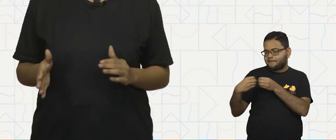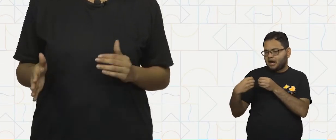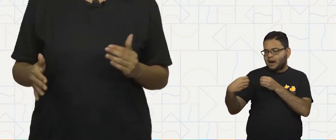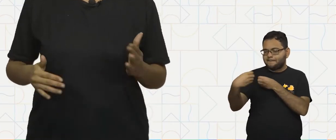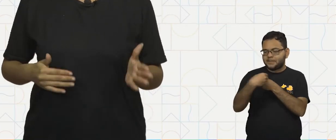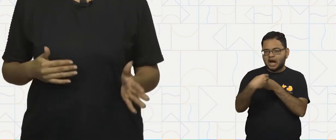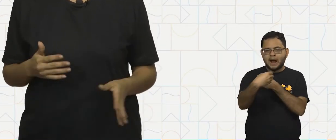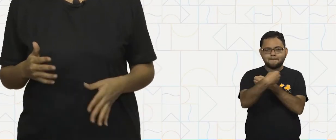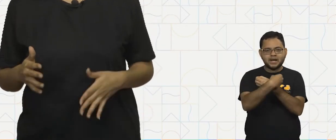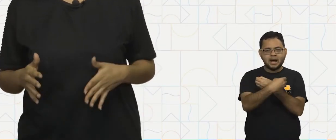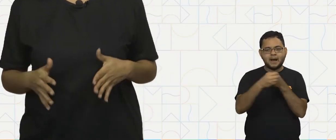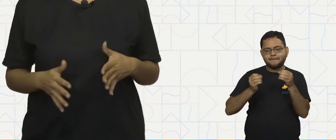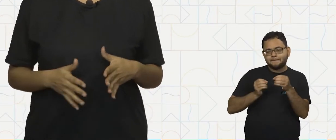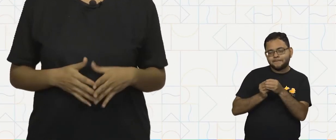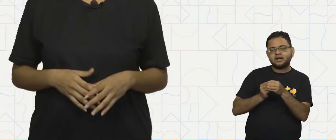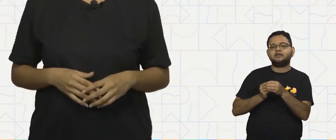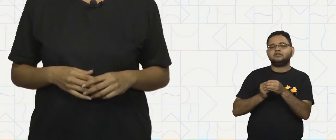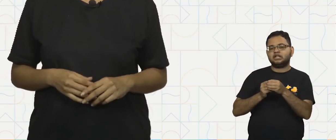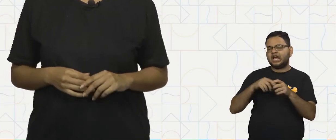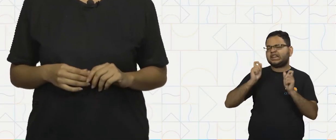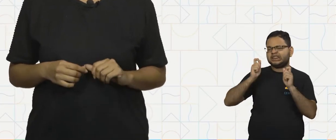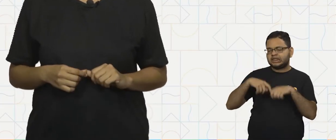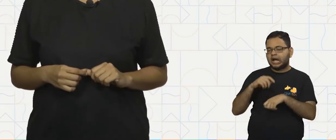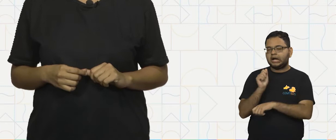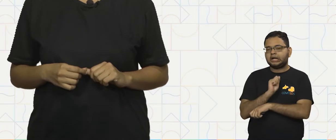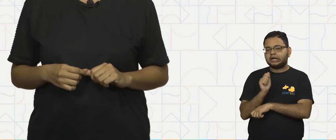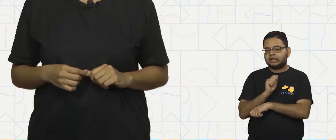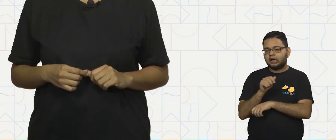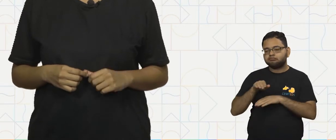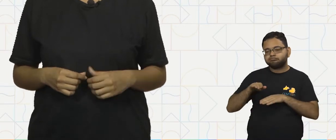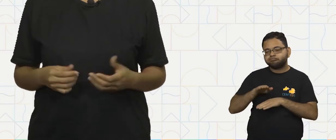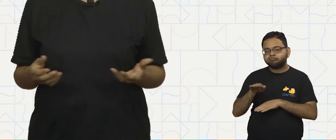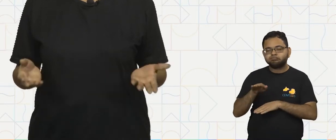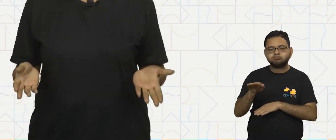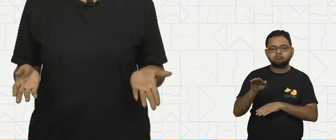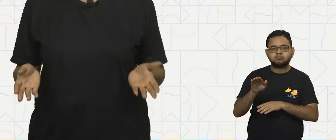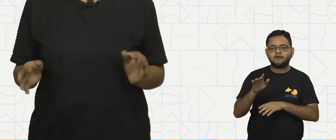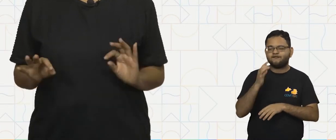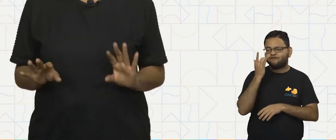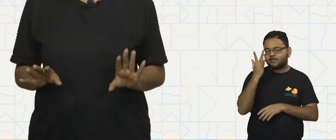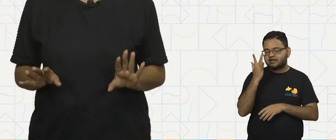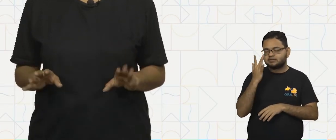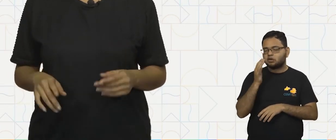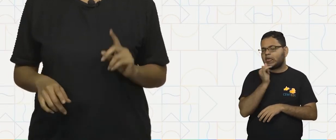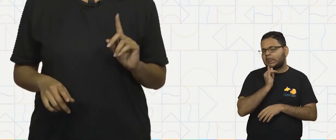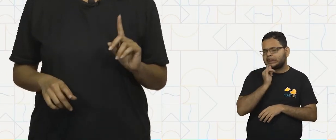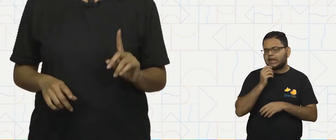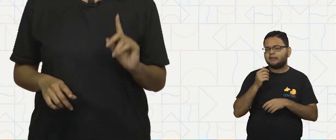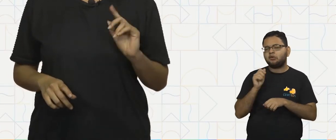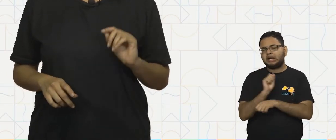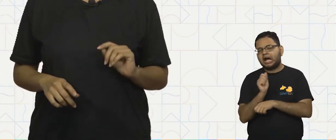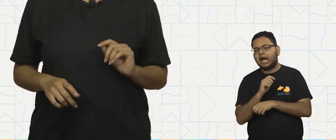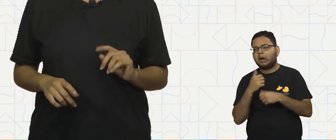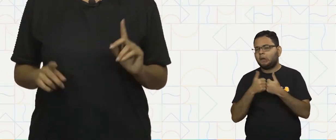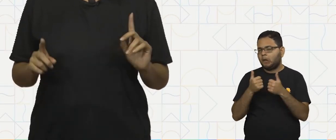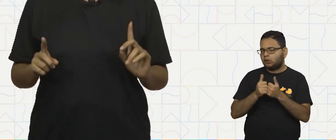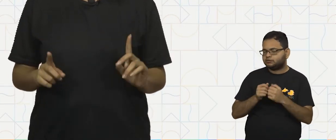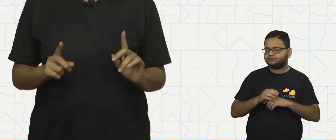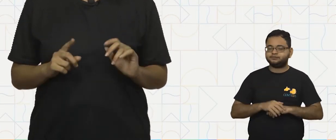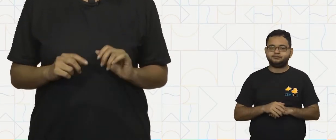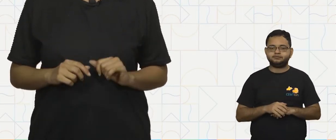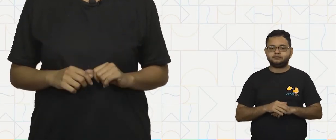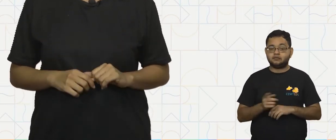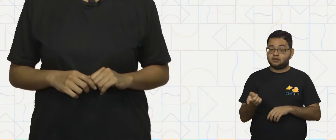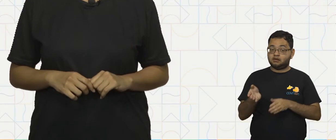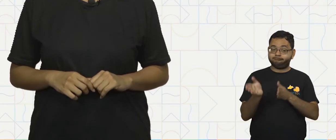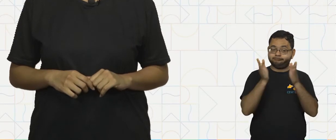nos locomover facilmente utilizando os meios de transporte terrestres, como carros e ônibus, em Manaus